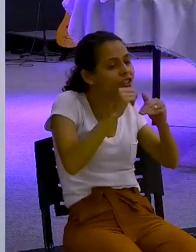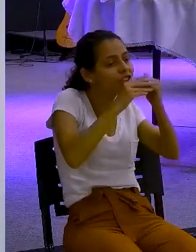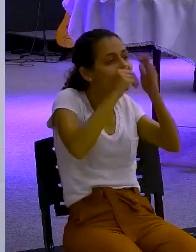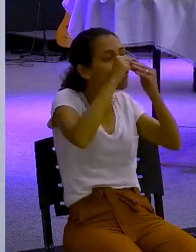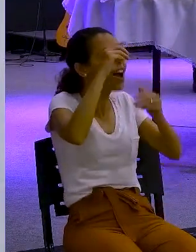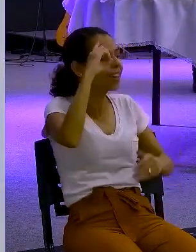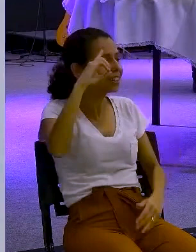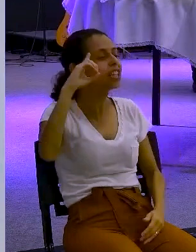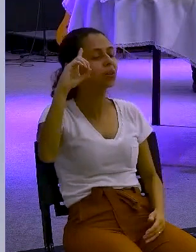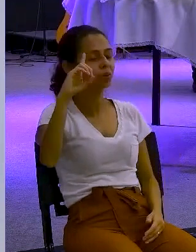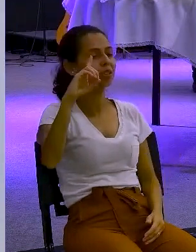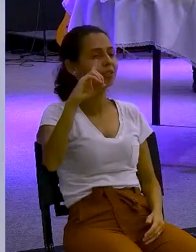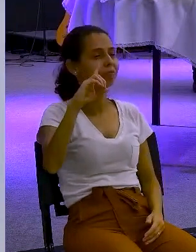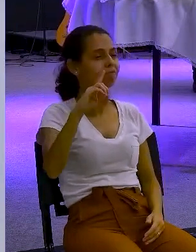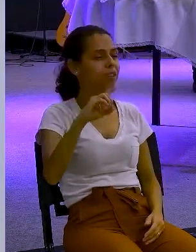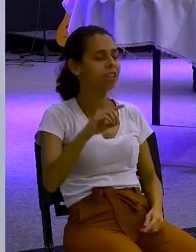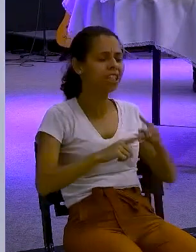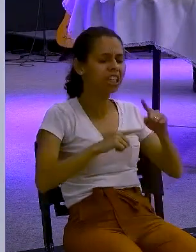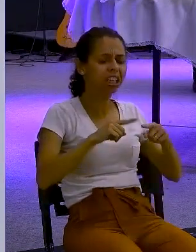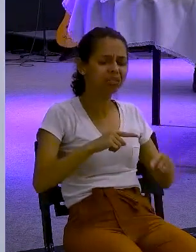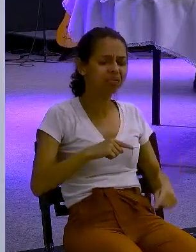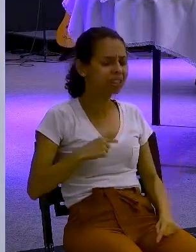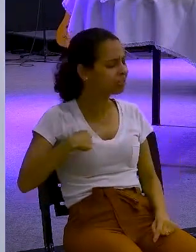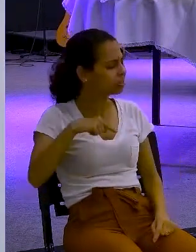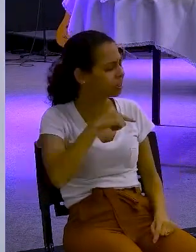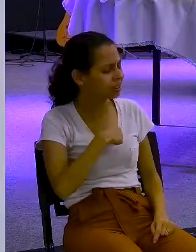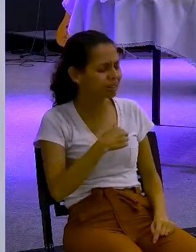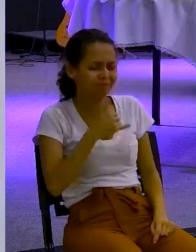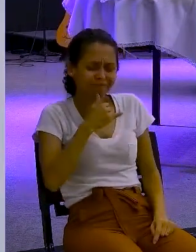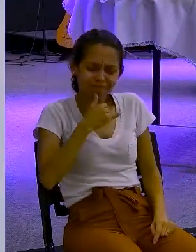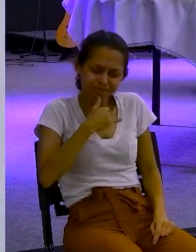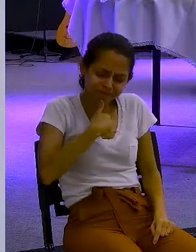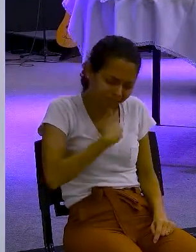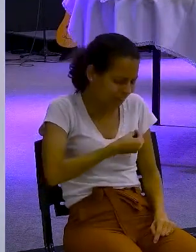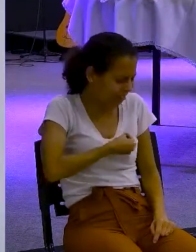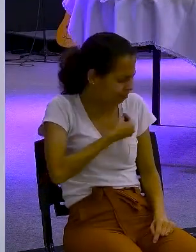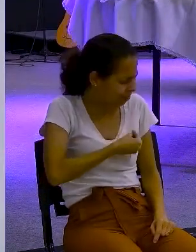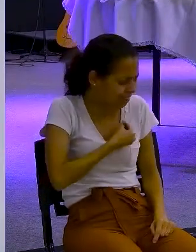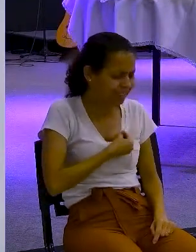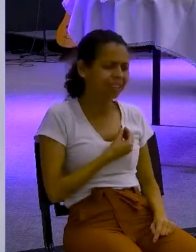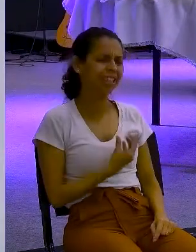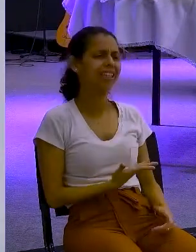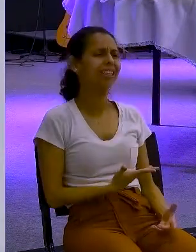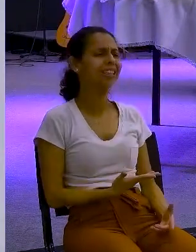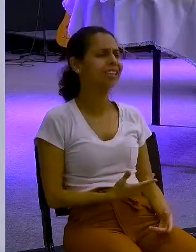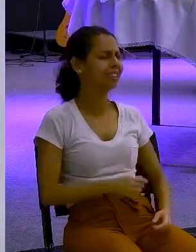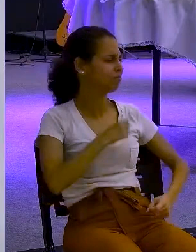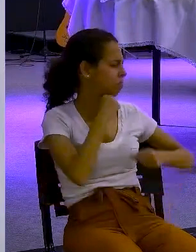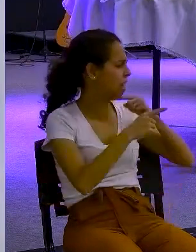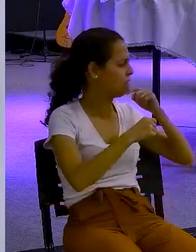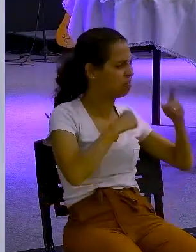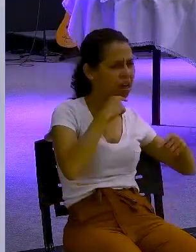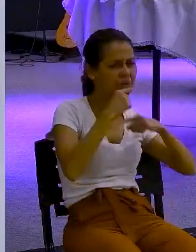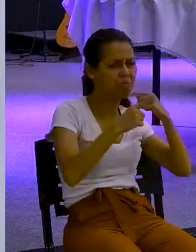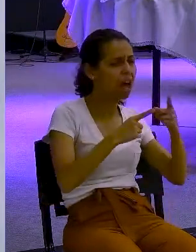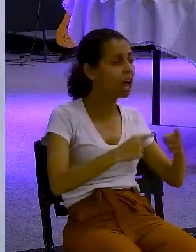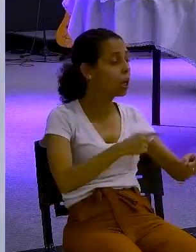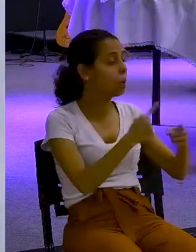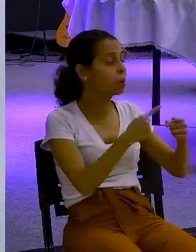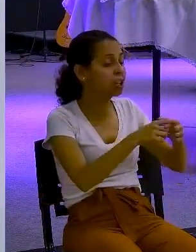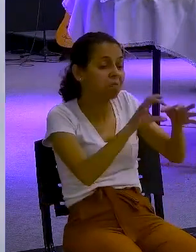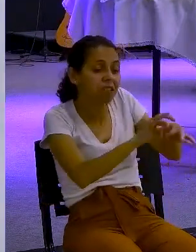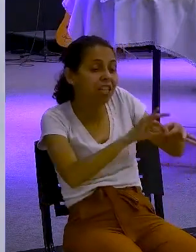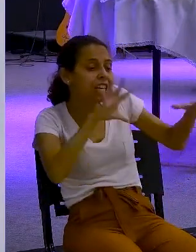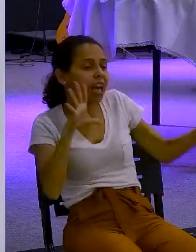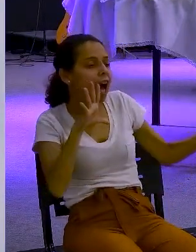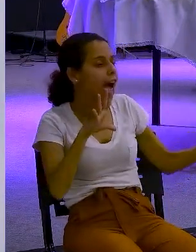Por vezes a nossa vida é cheia de tristeza, de lamento, de choro, de pranto, de reclamação, porque nós não estamos ligados ao Espírito Santo, porque nós não